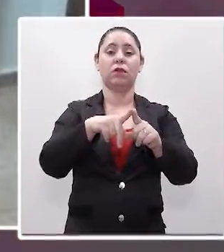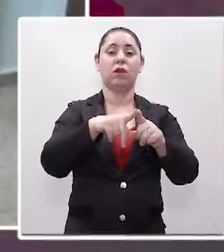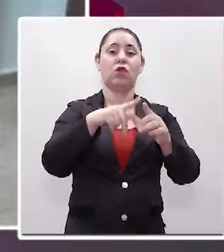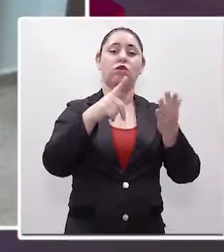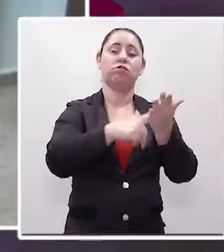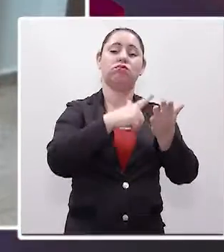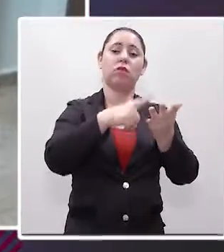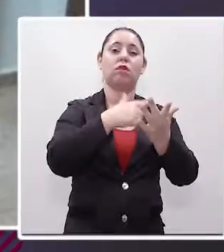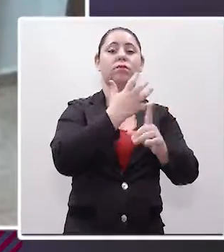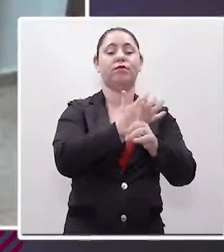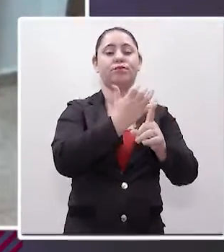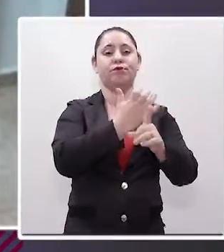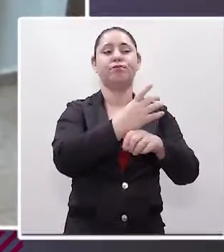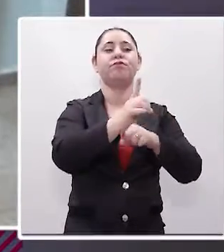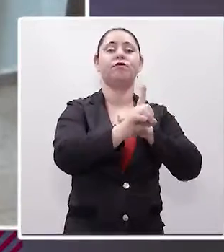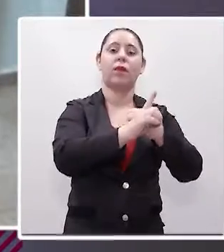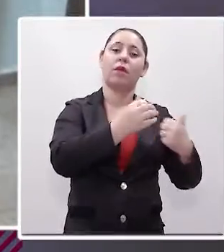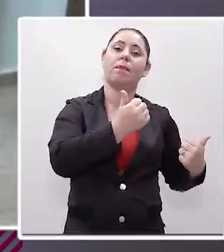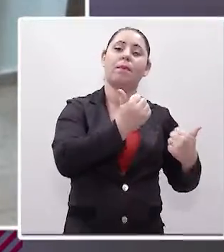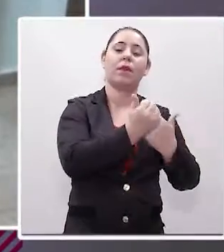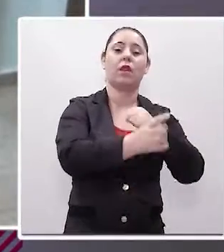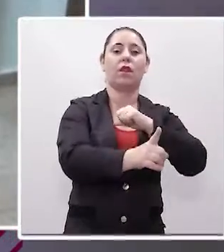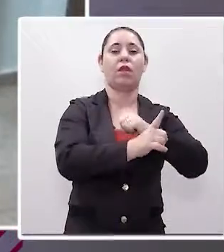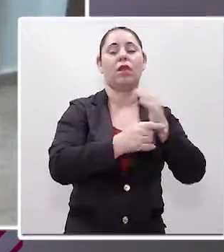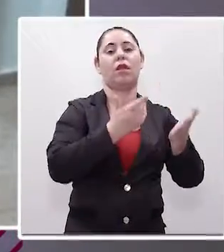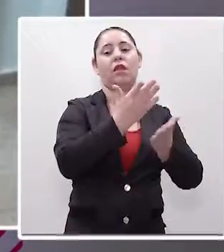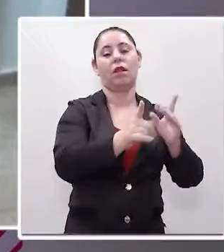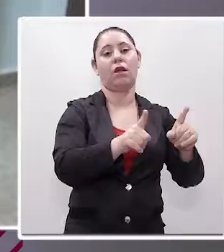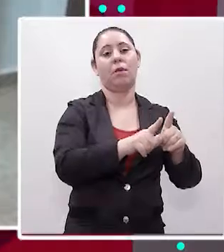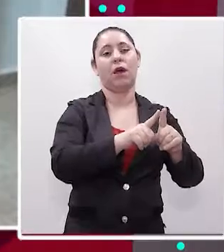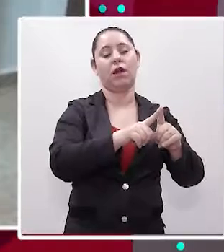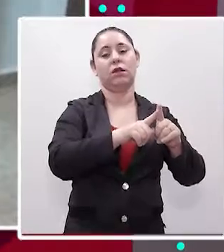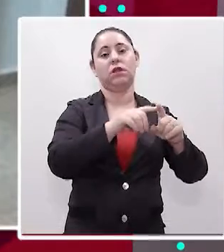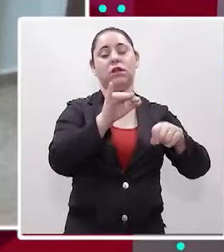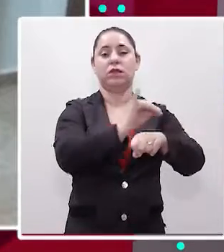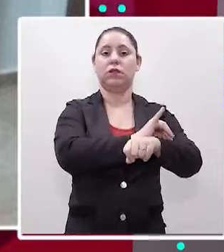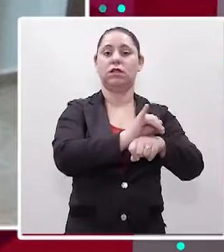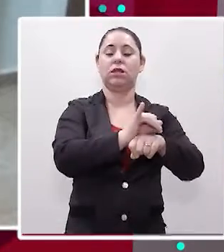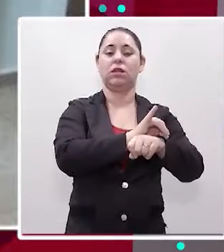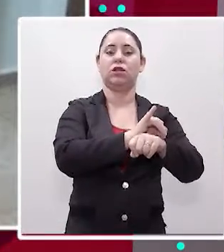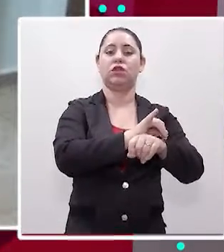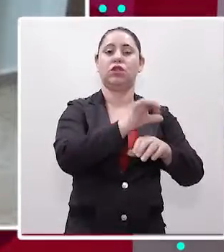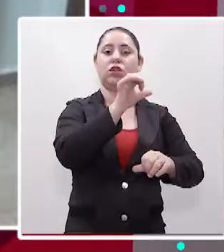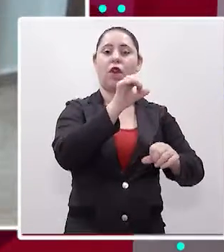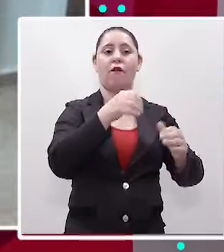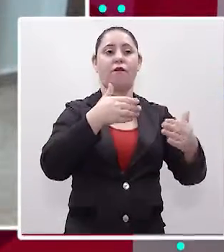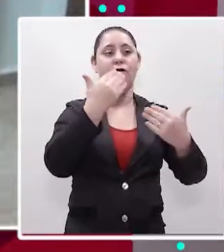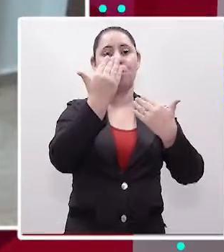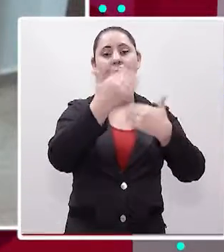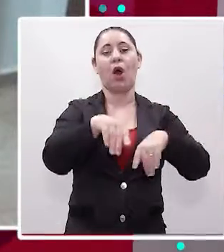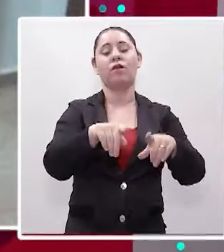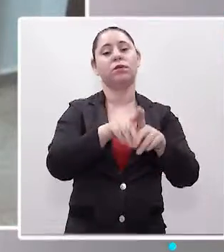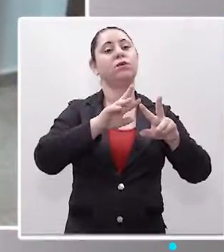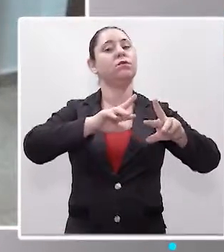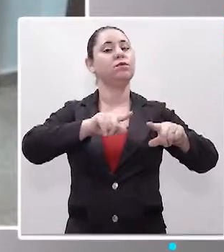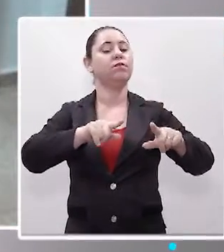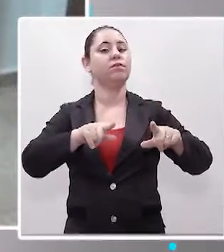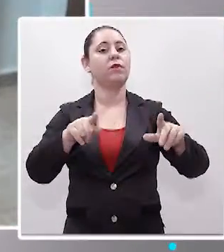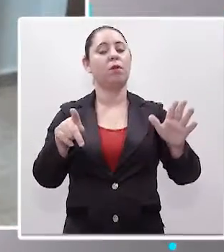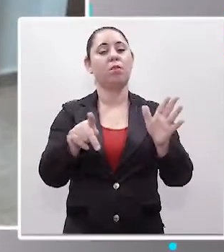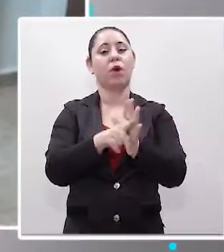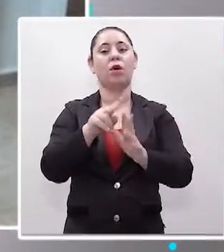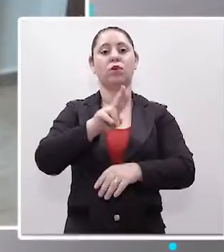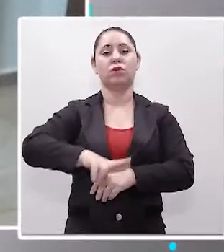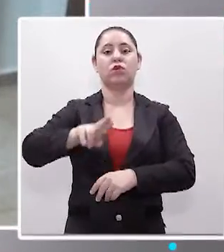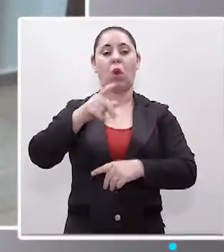adequado, material didático, tutoria, estratégias de avaliação que sejam compatíveis, né, com a